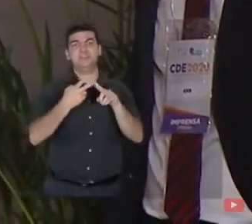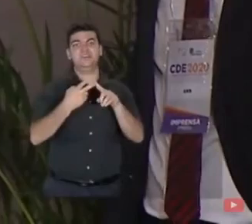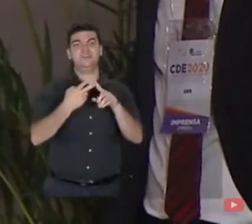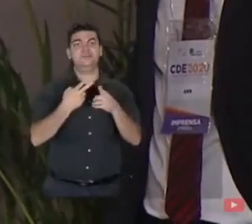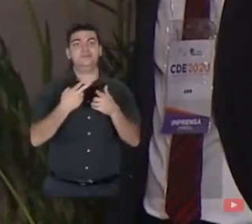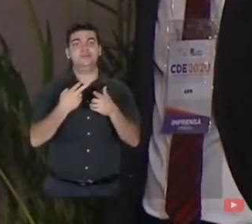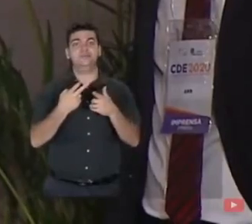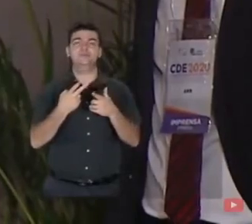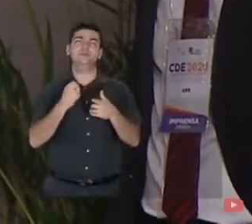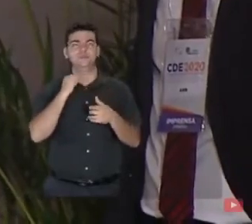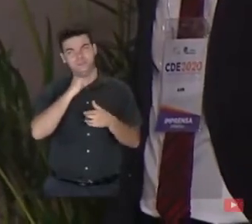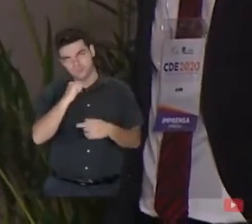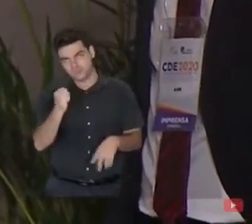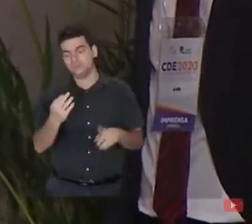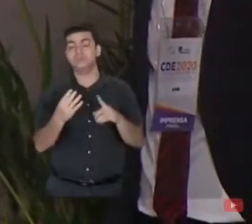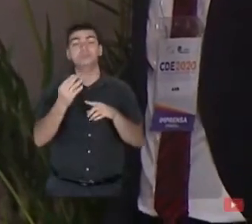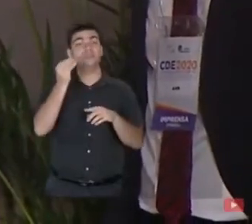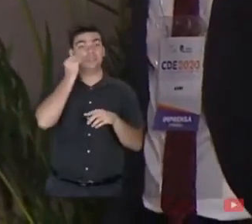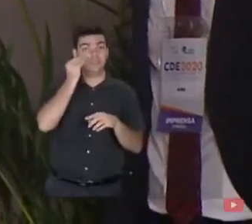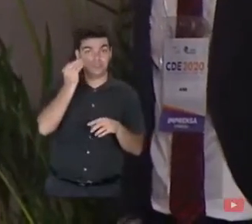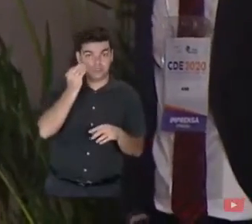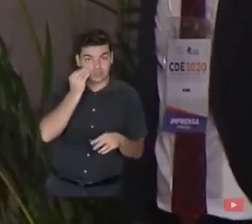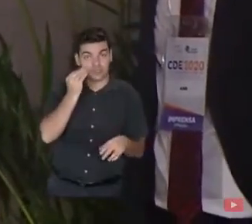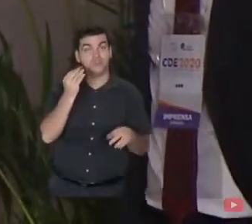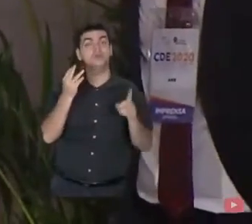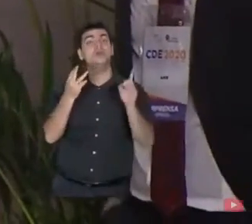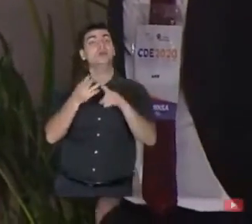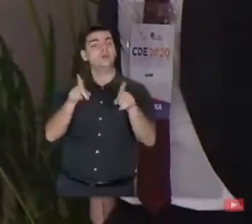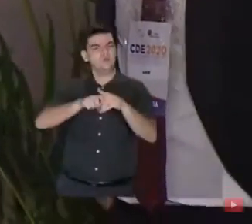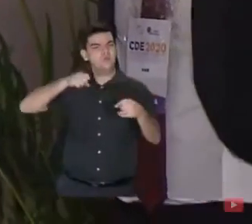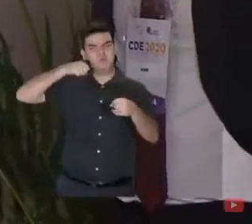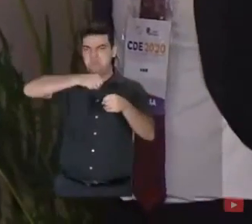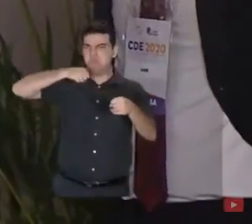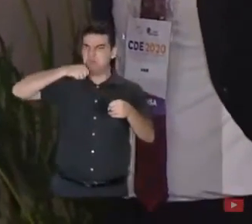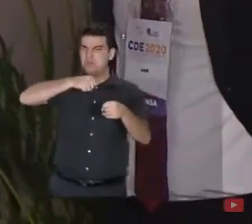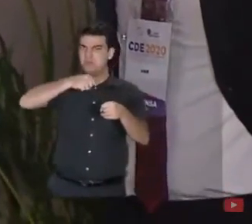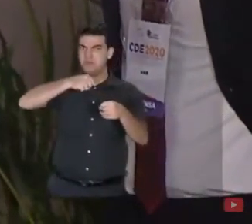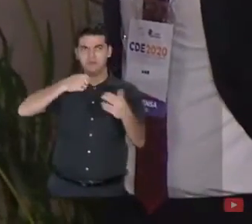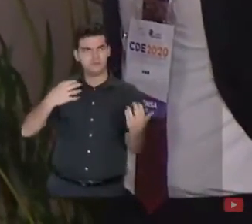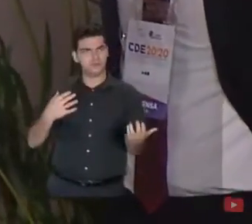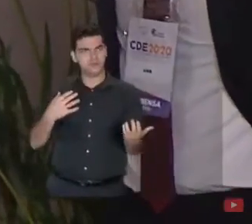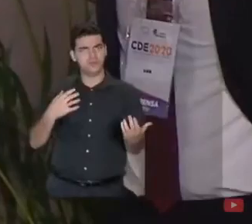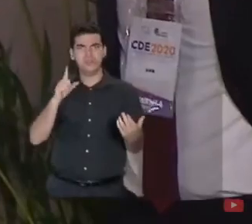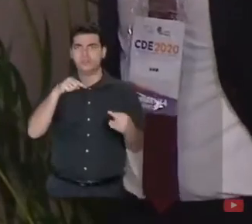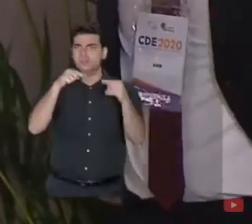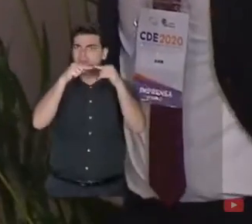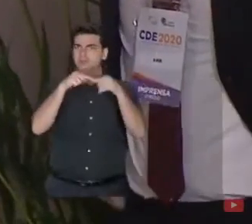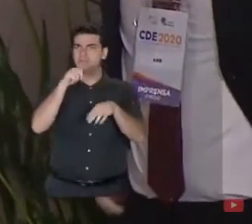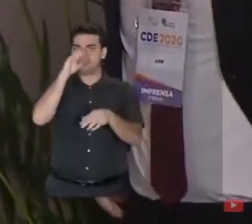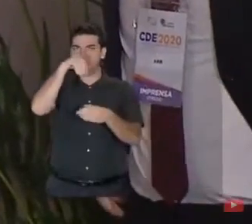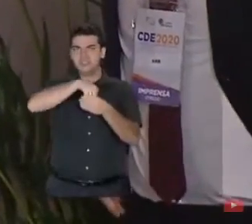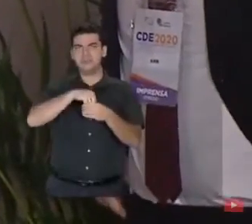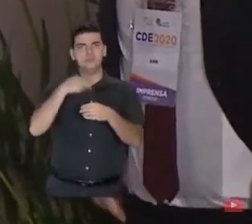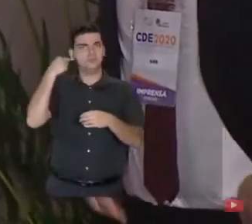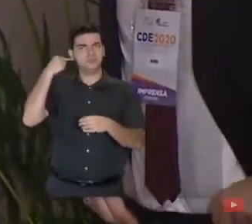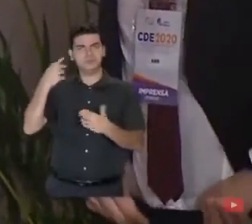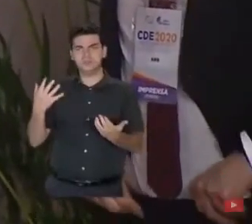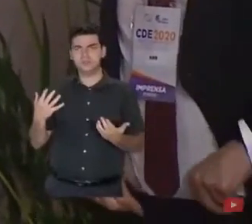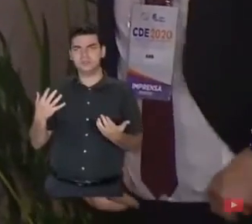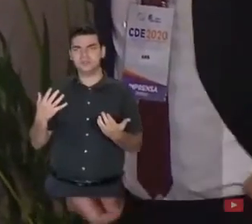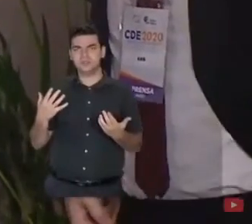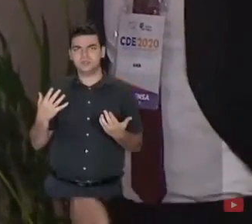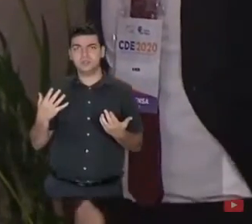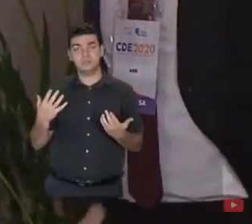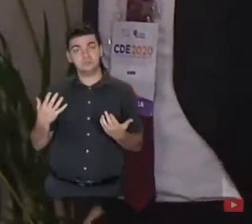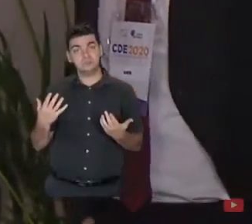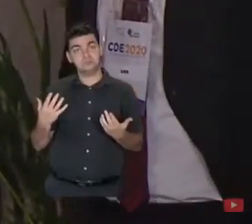de assassinatos, atentados e de agressão a pessoas diretamente relacionadas com a